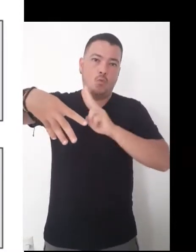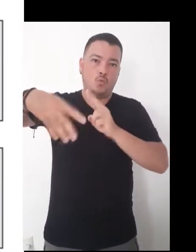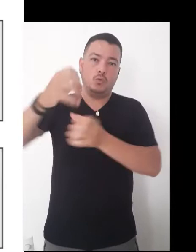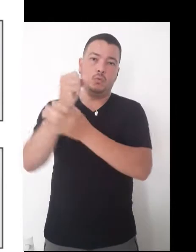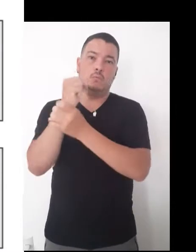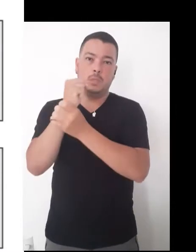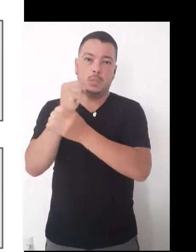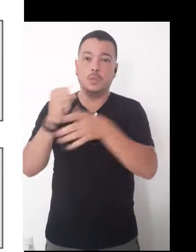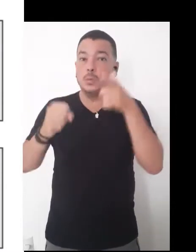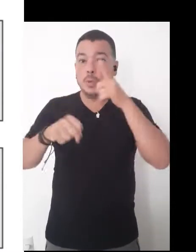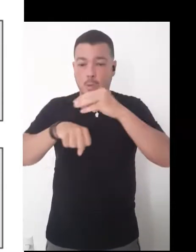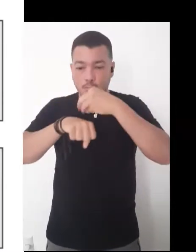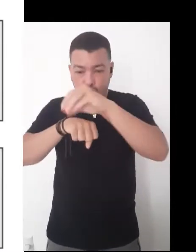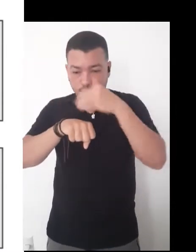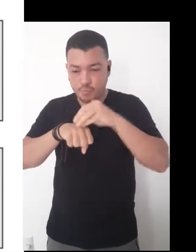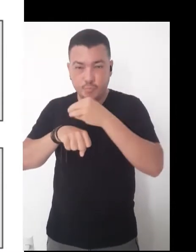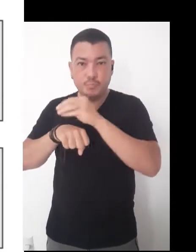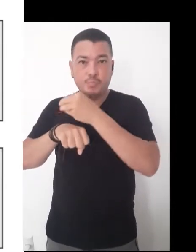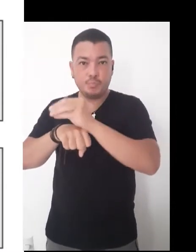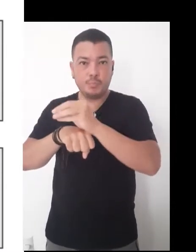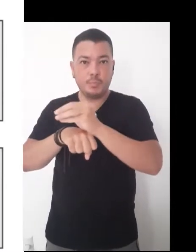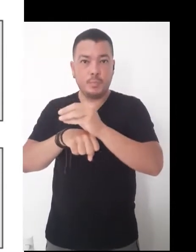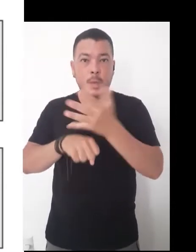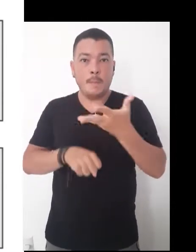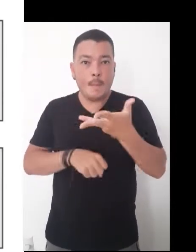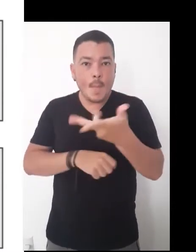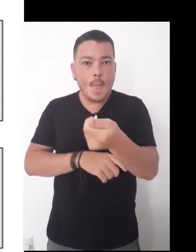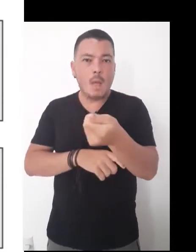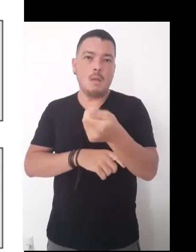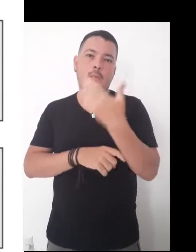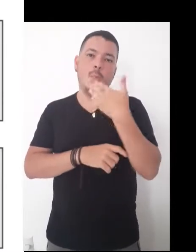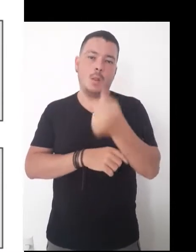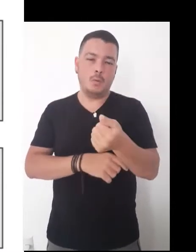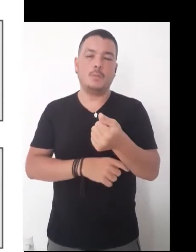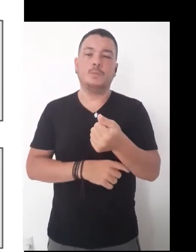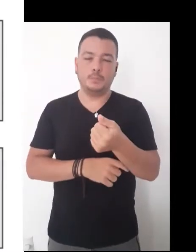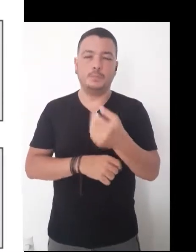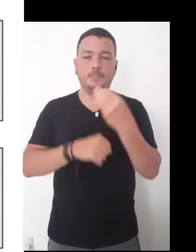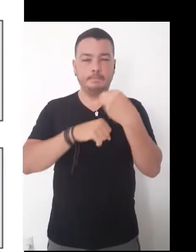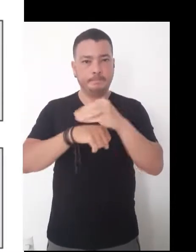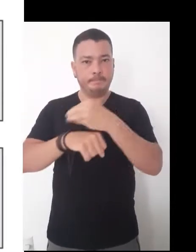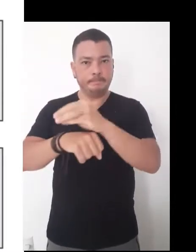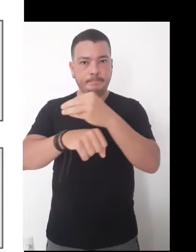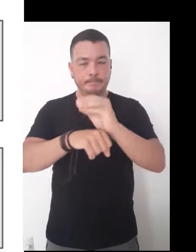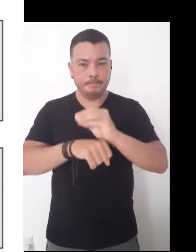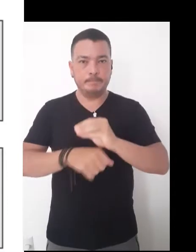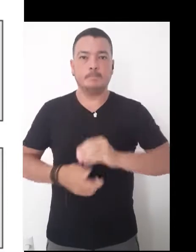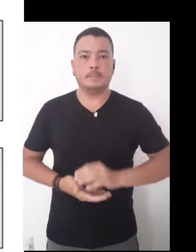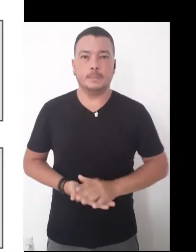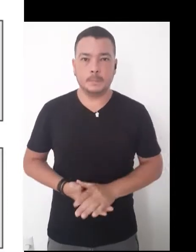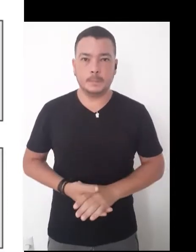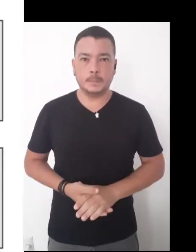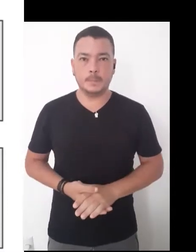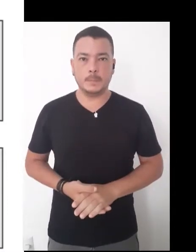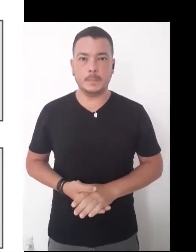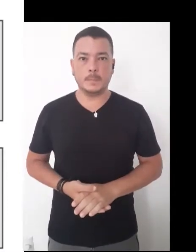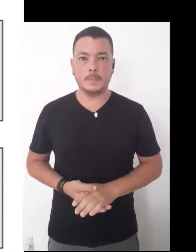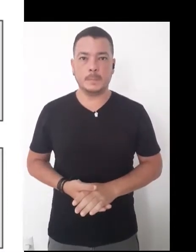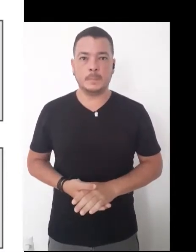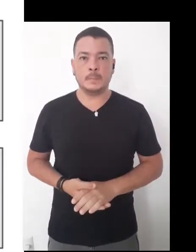essa transmissão maior, essa taxa maior de transmissão na minha largura de banda de transferência de dados.